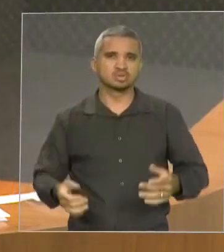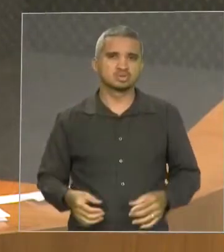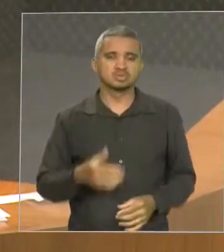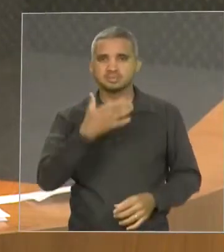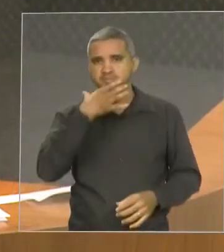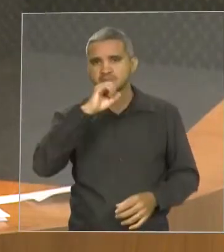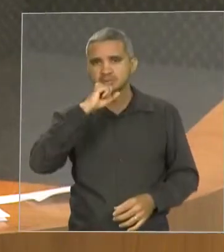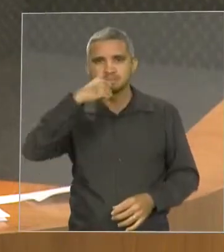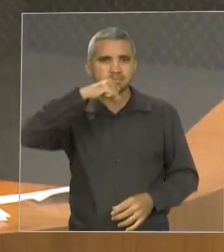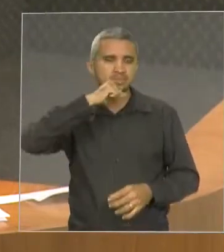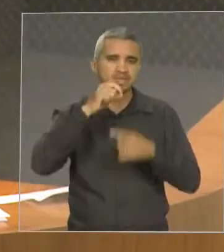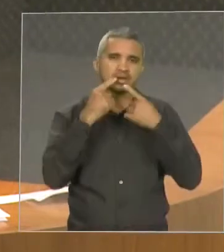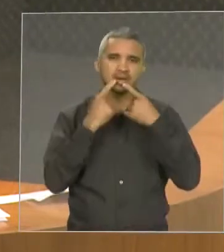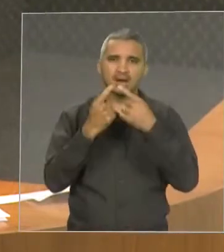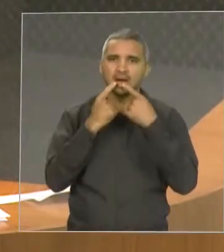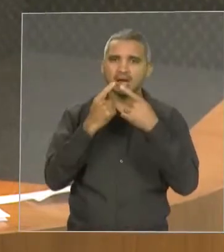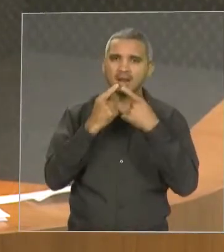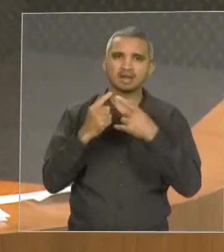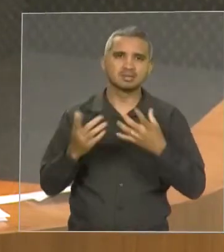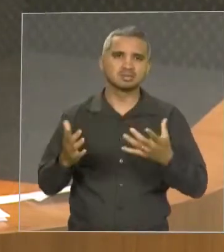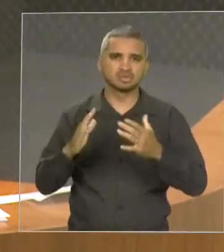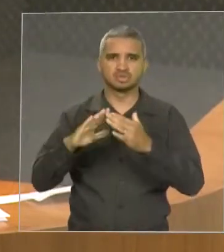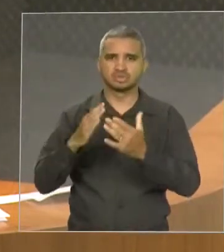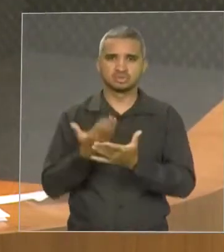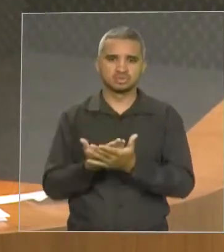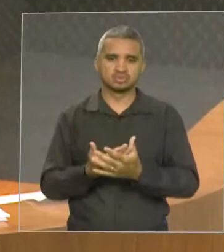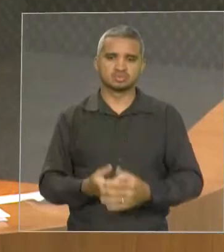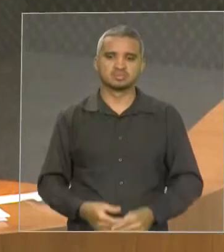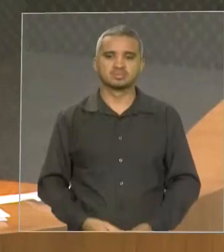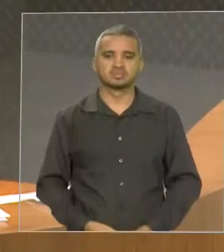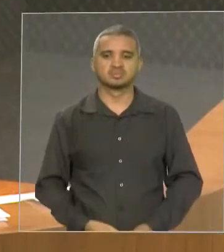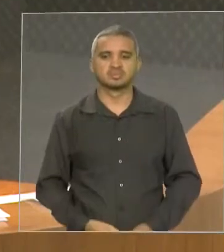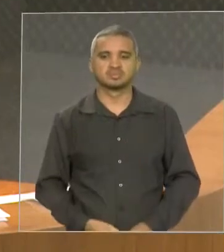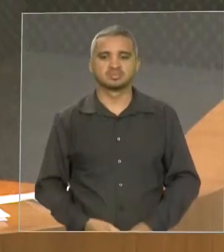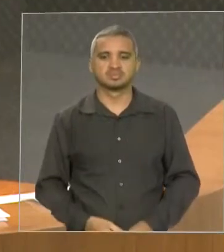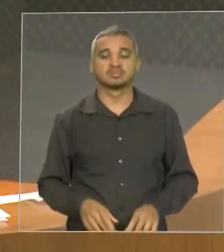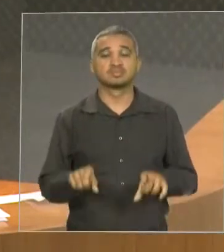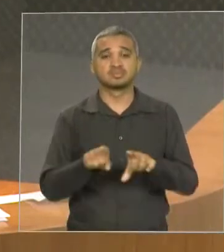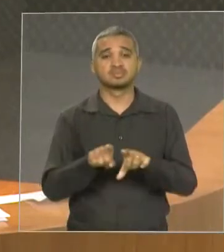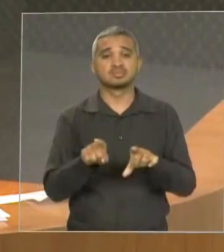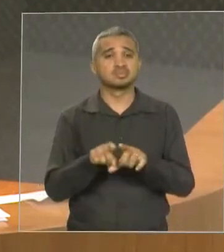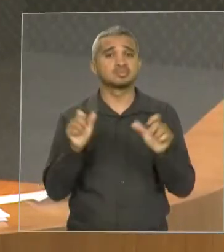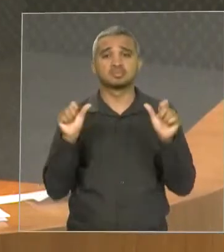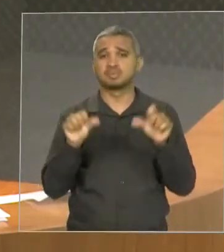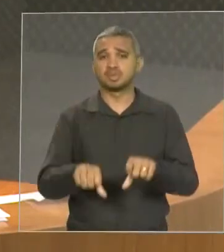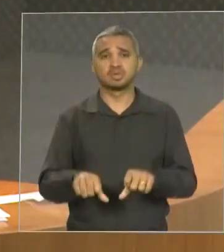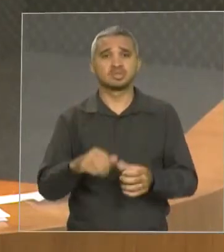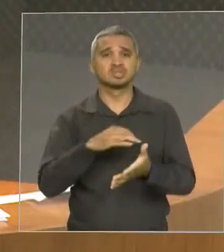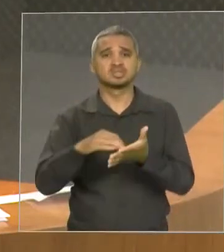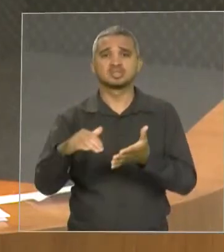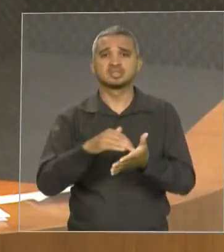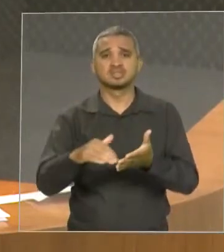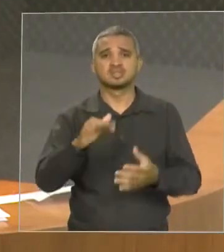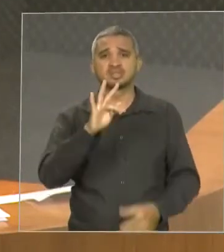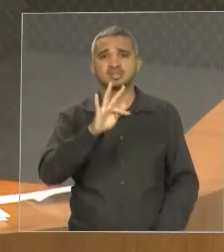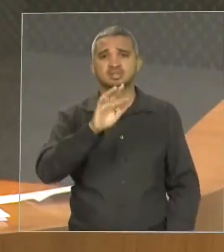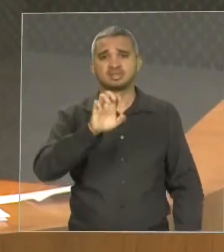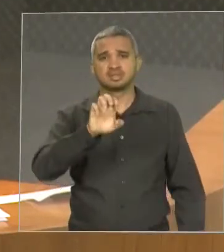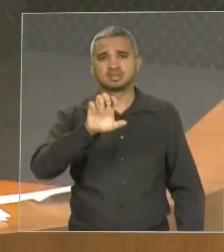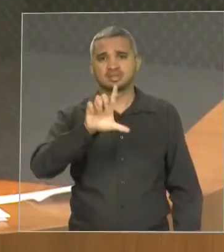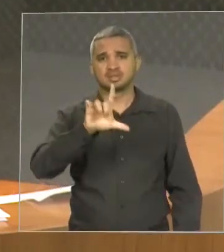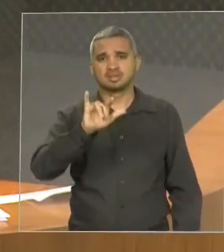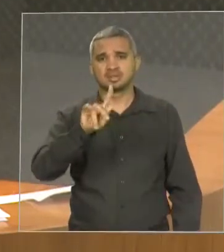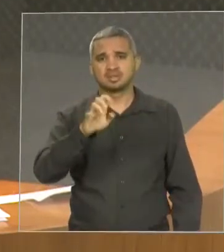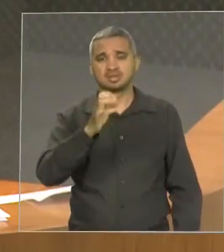pais reclamando, ou seja, e o pior de tudo é o secretário Felipe Camarão colocando a culpa